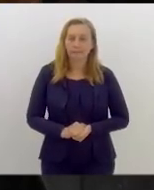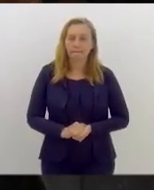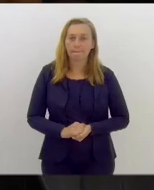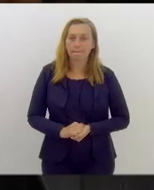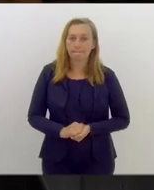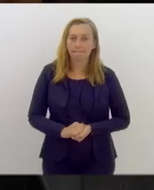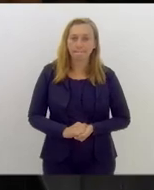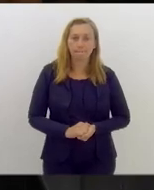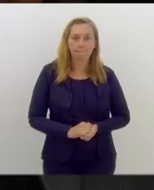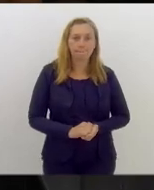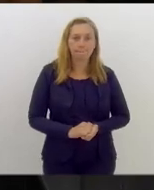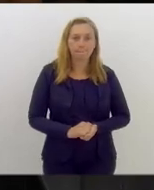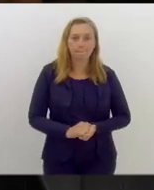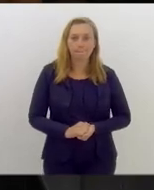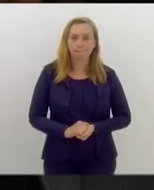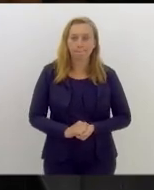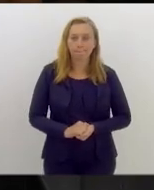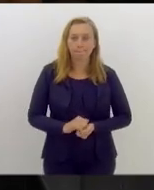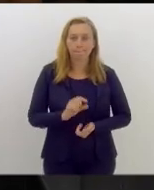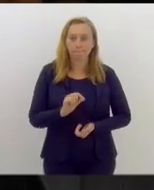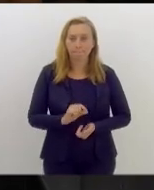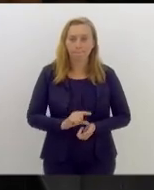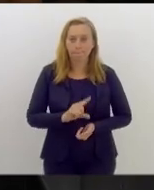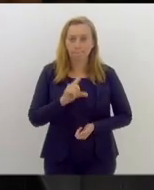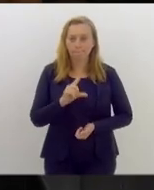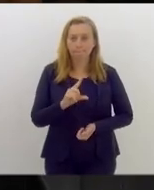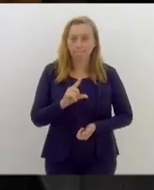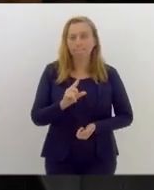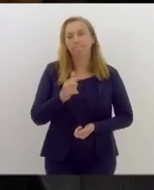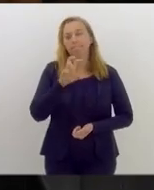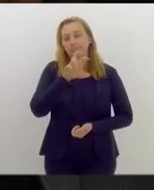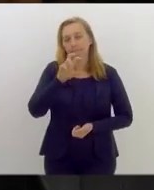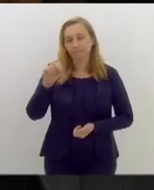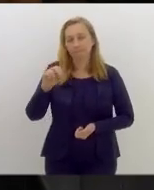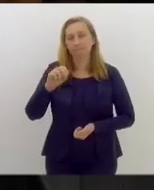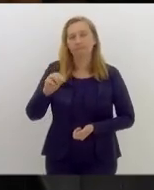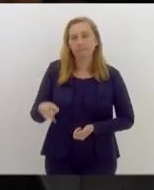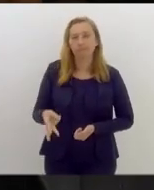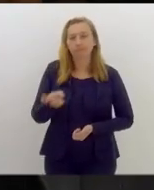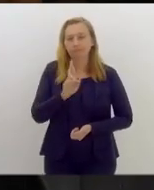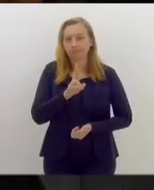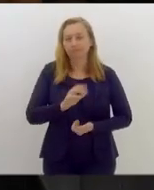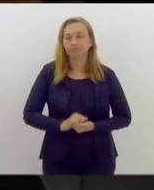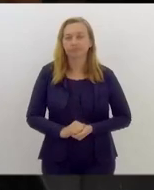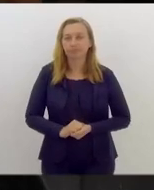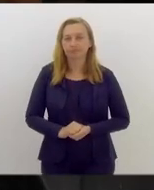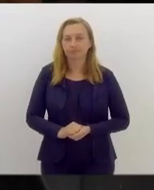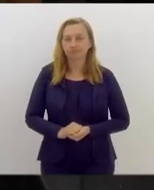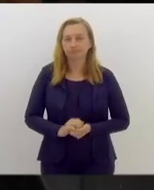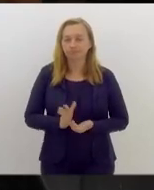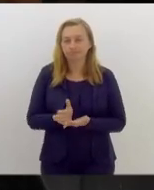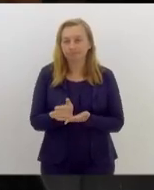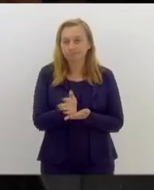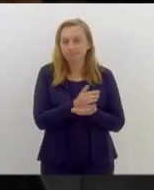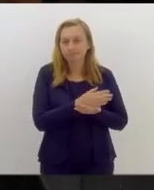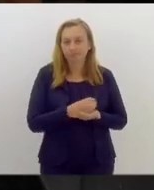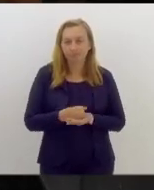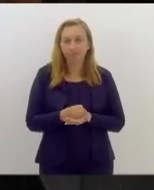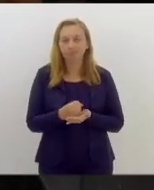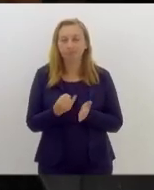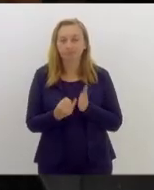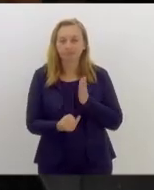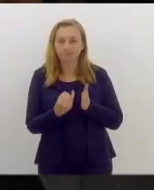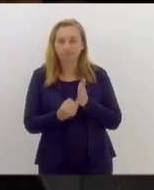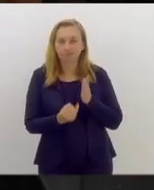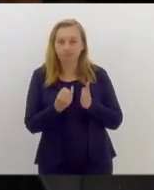disso, teria um aumento de 500 milhões de reais na arrecadação do imposto de renda